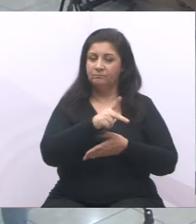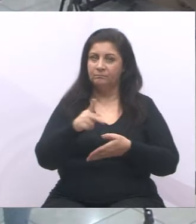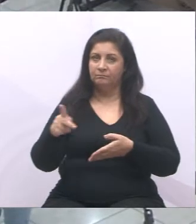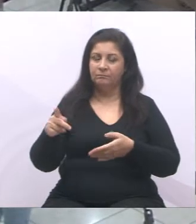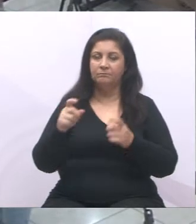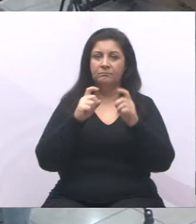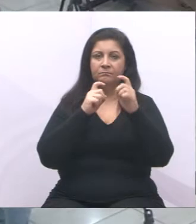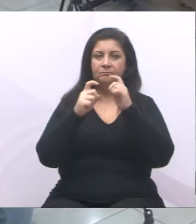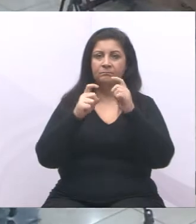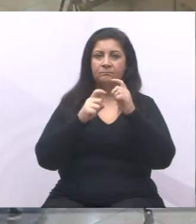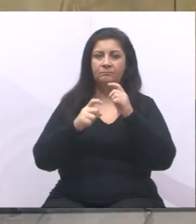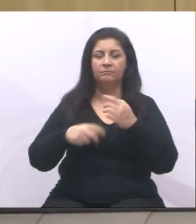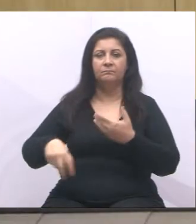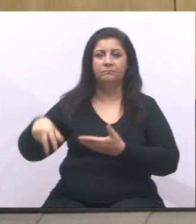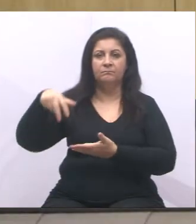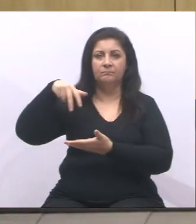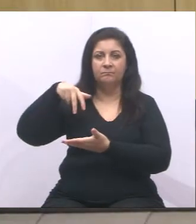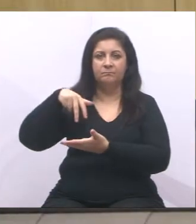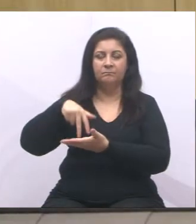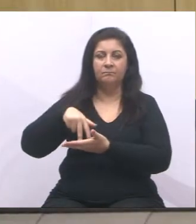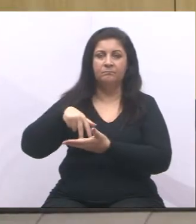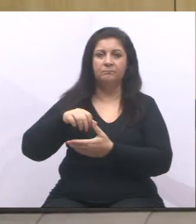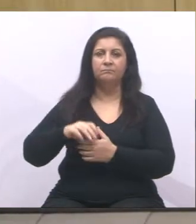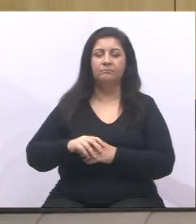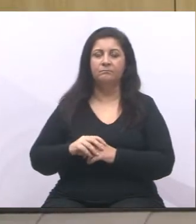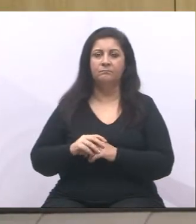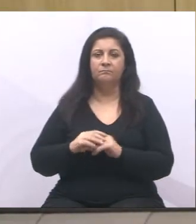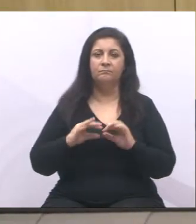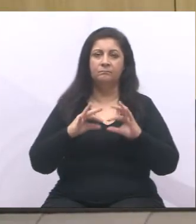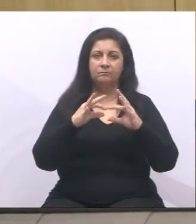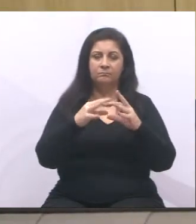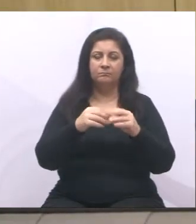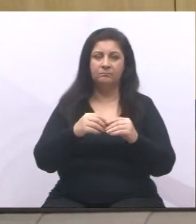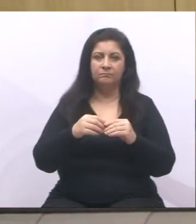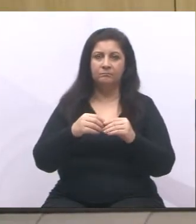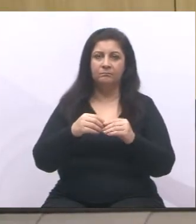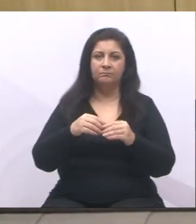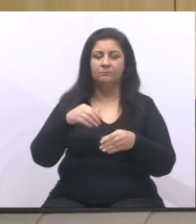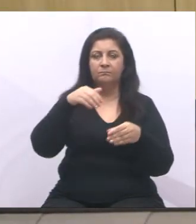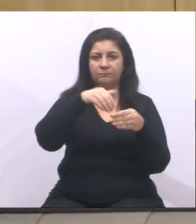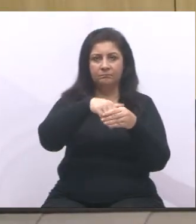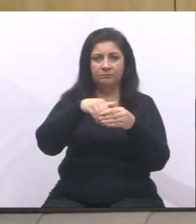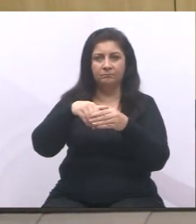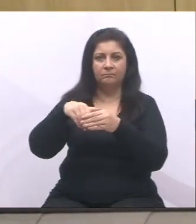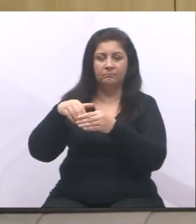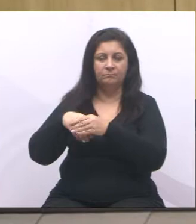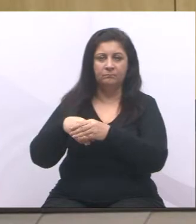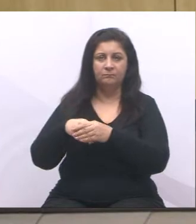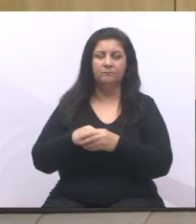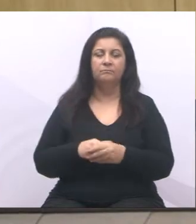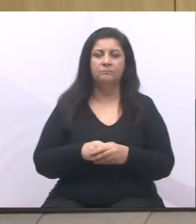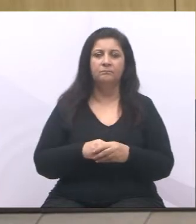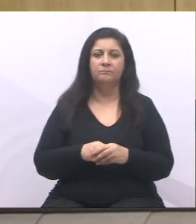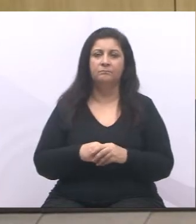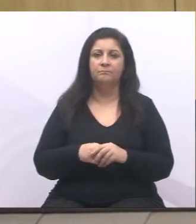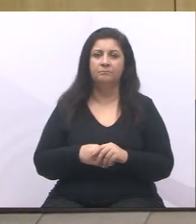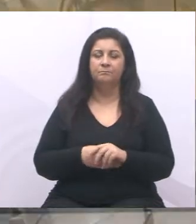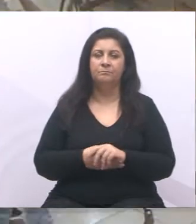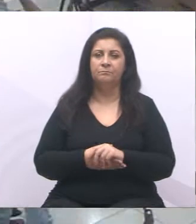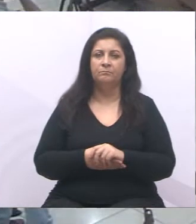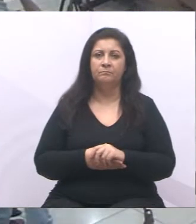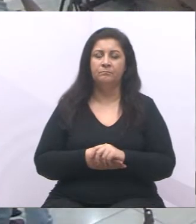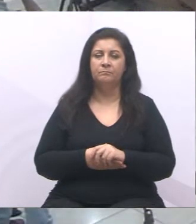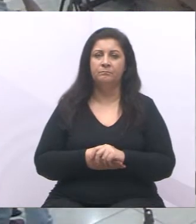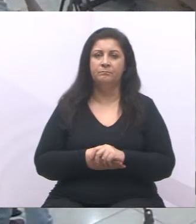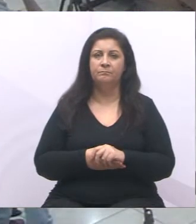de posse dos eleitos no pleito de 15 de novembro de 2020, na pessoa